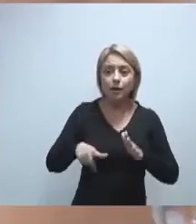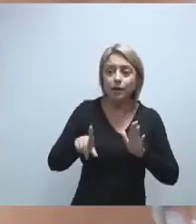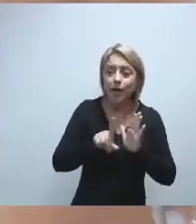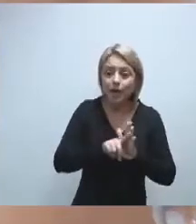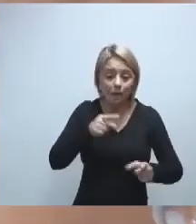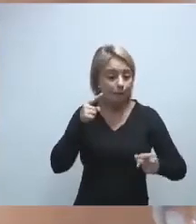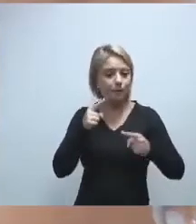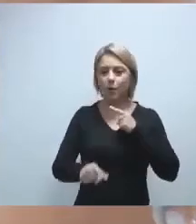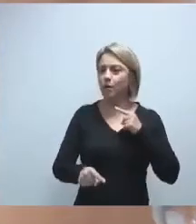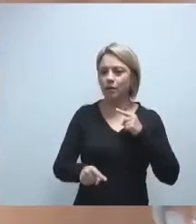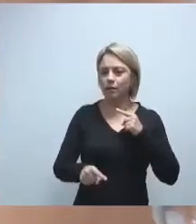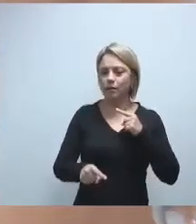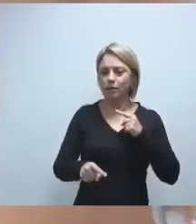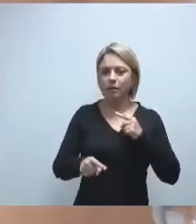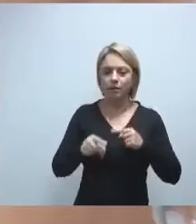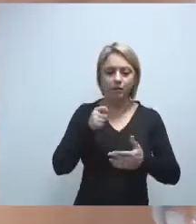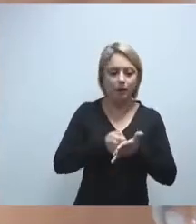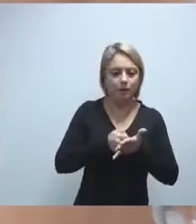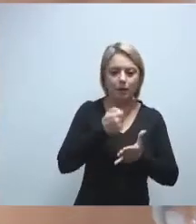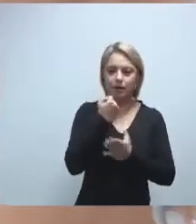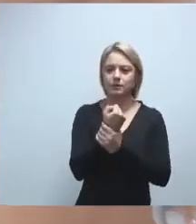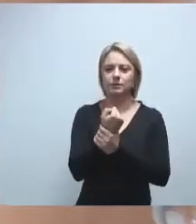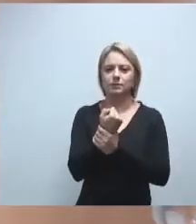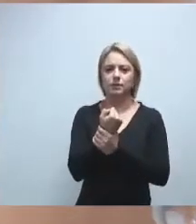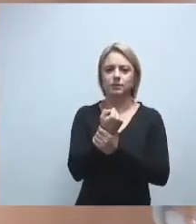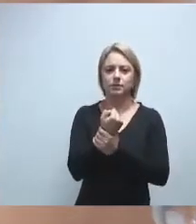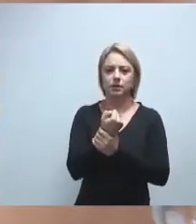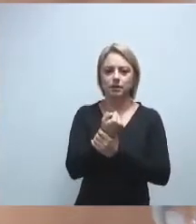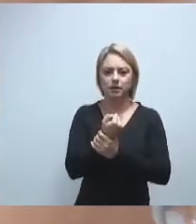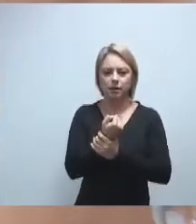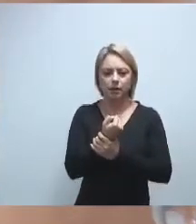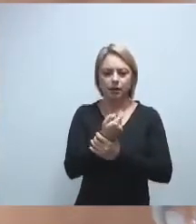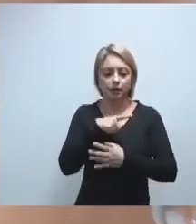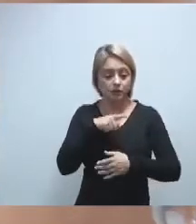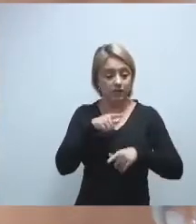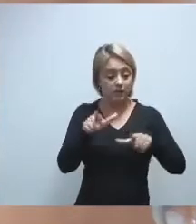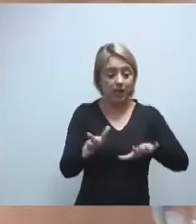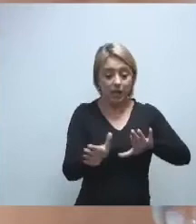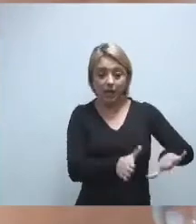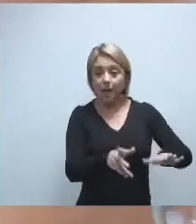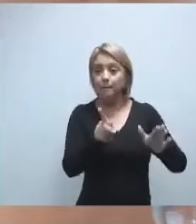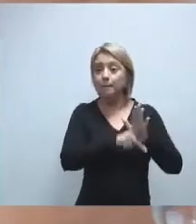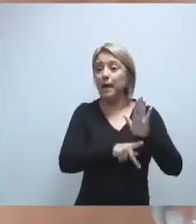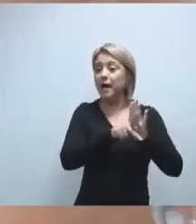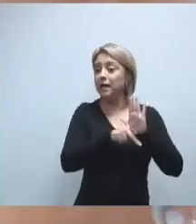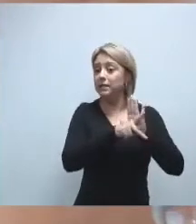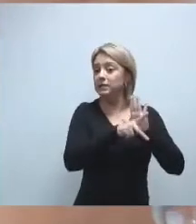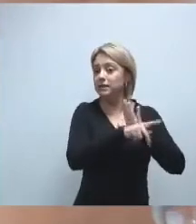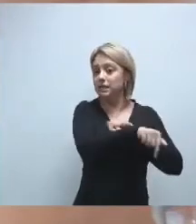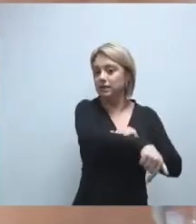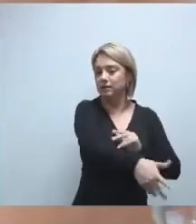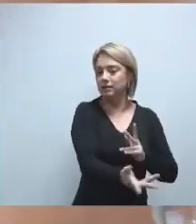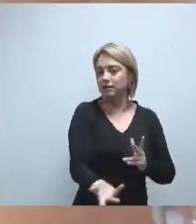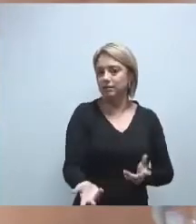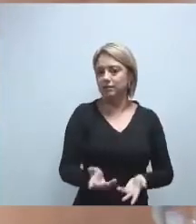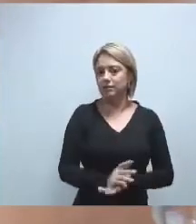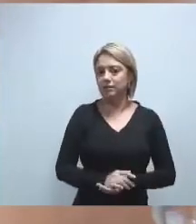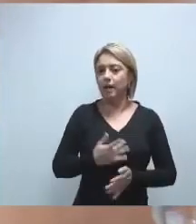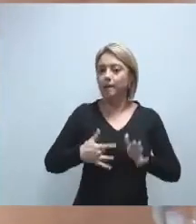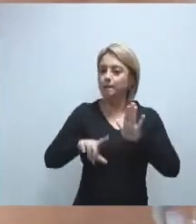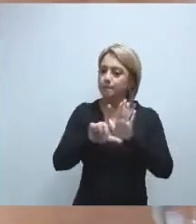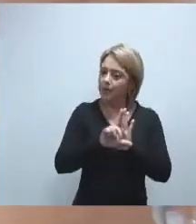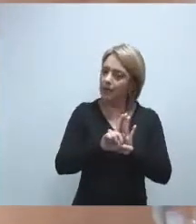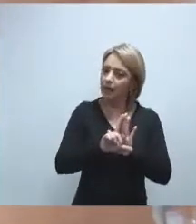que mandar de segurança ou c é imparcial se está dando ali é parecer pela legalidade